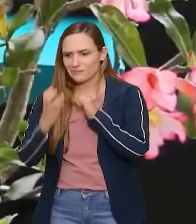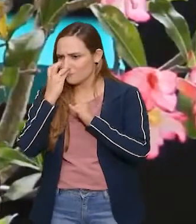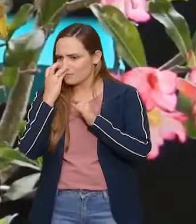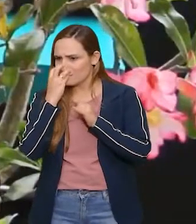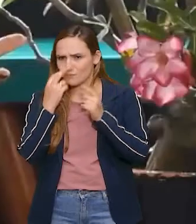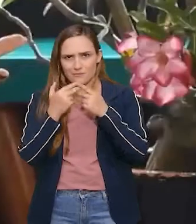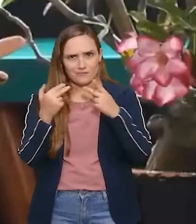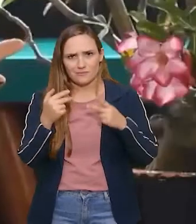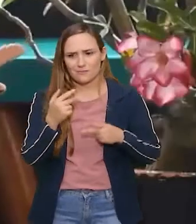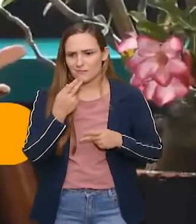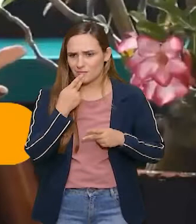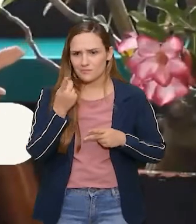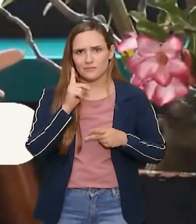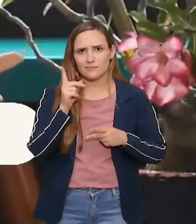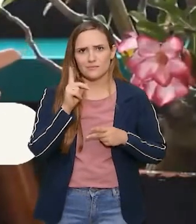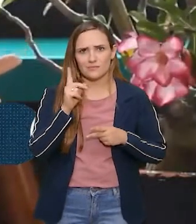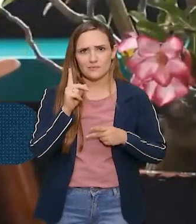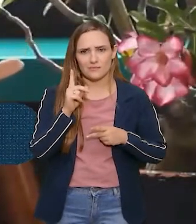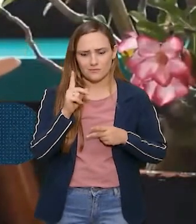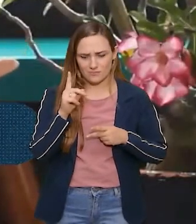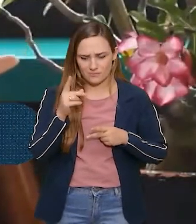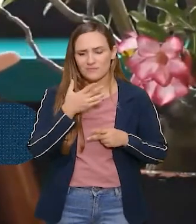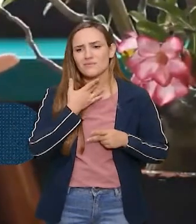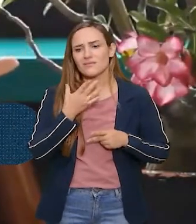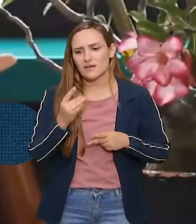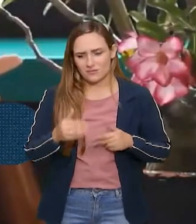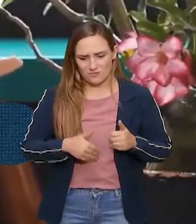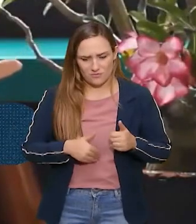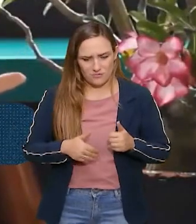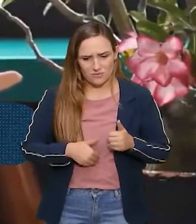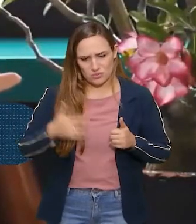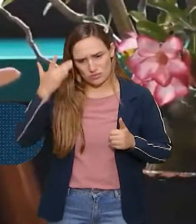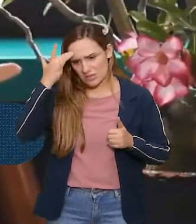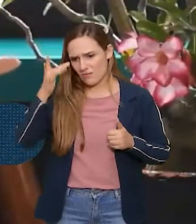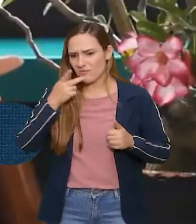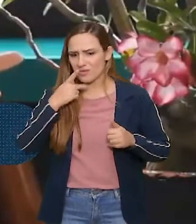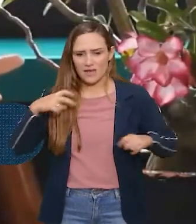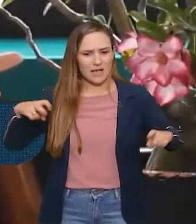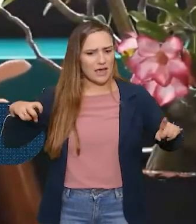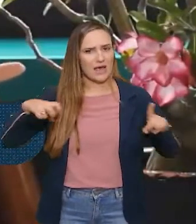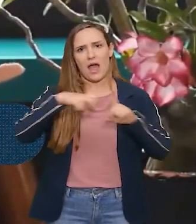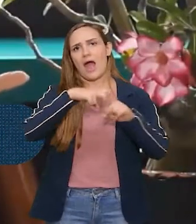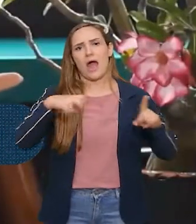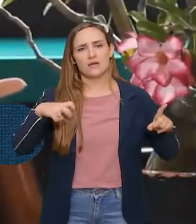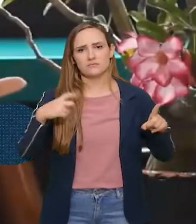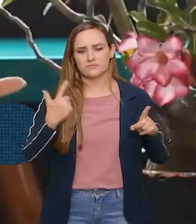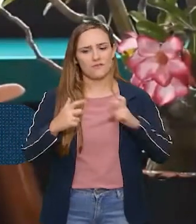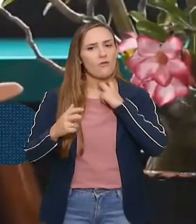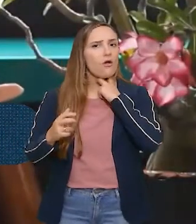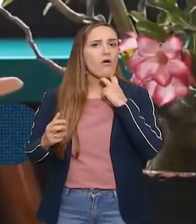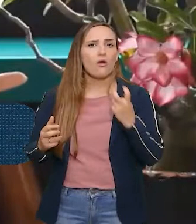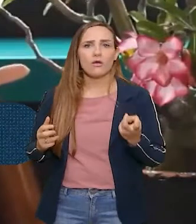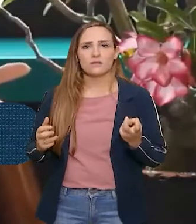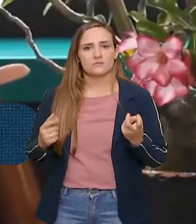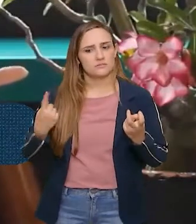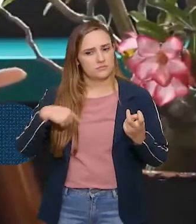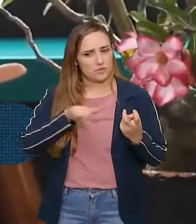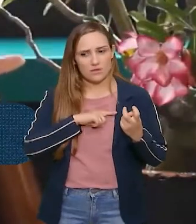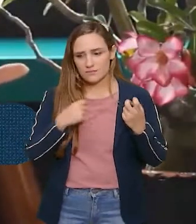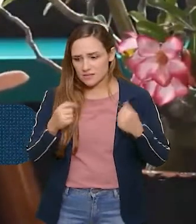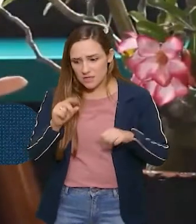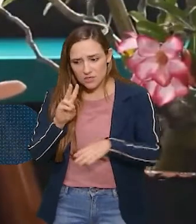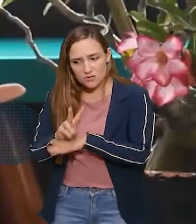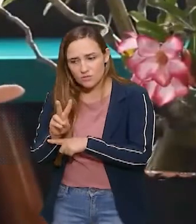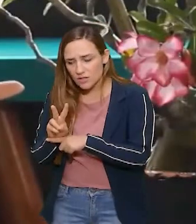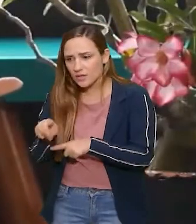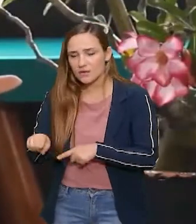Ele não consegue pedir, ele não consegue falar que ele tem sede, ele não consegue falar que a pata dele está quebrada, ele não consegue falar a placa do carro que atropelou. Ele